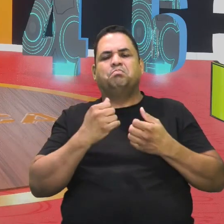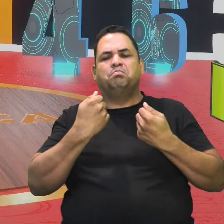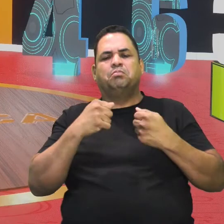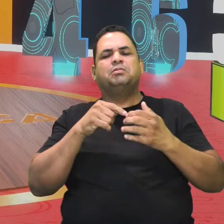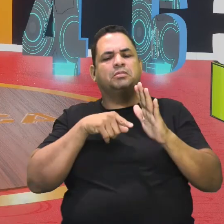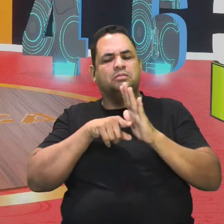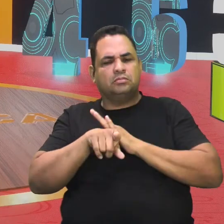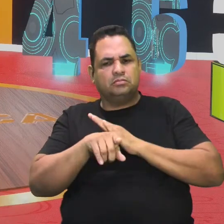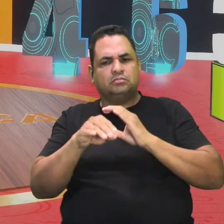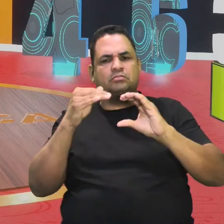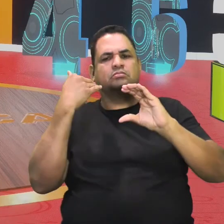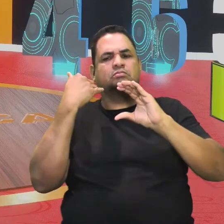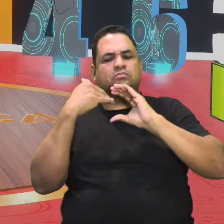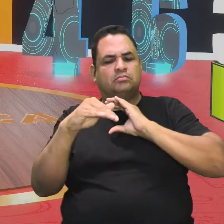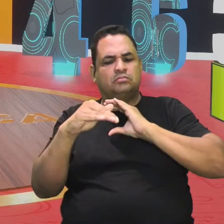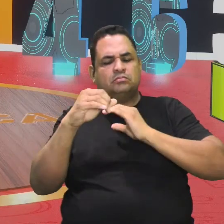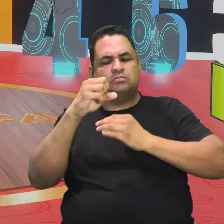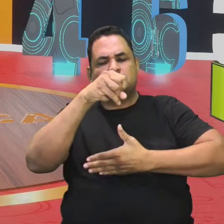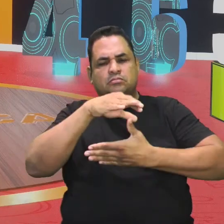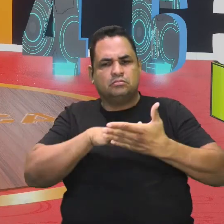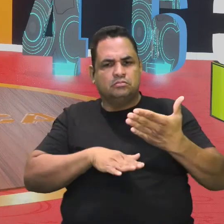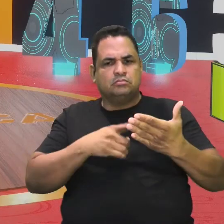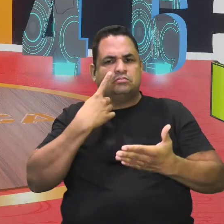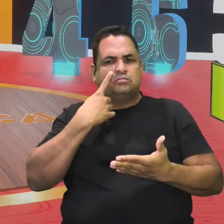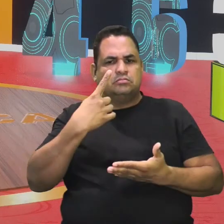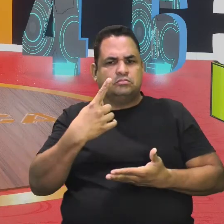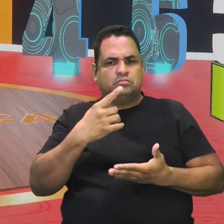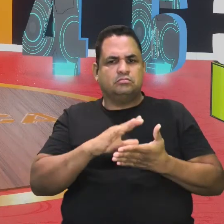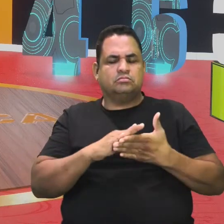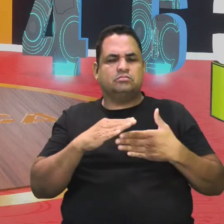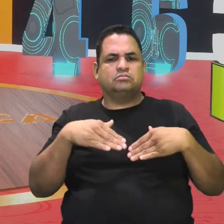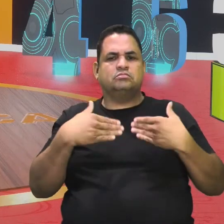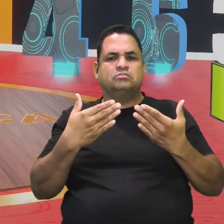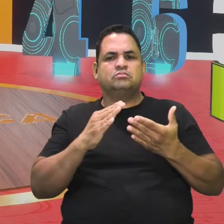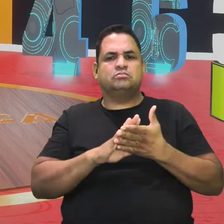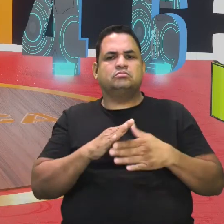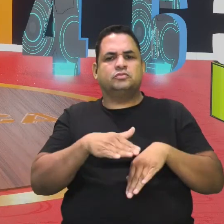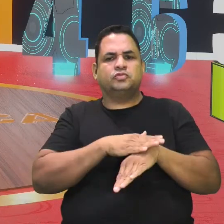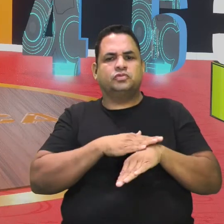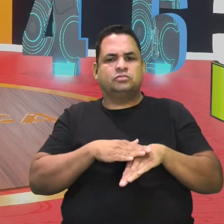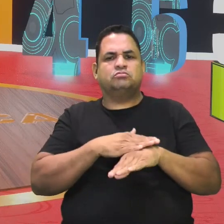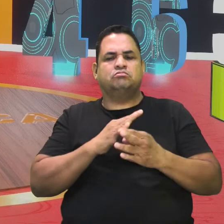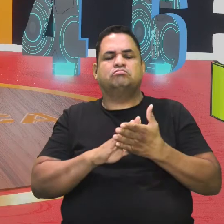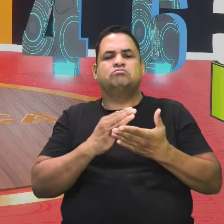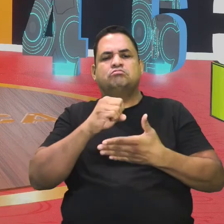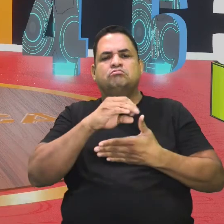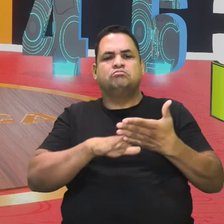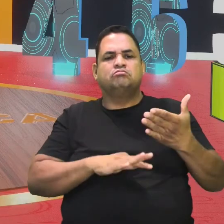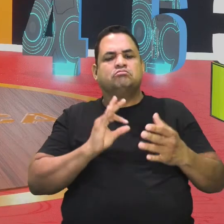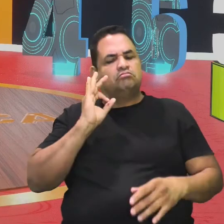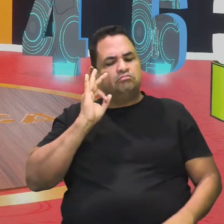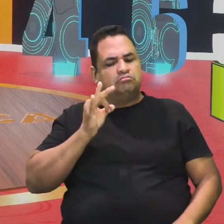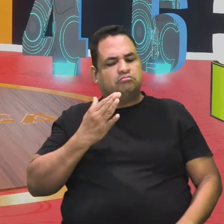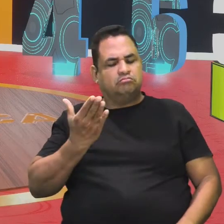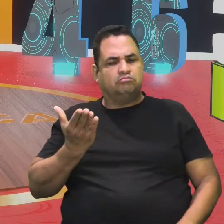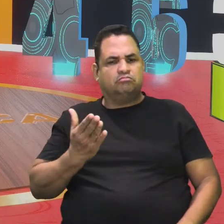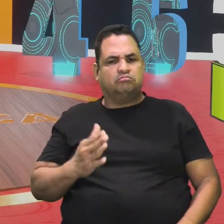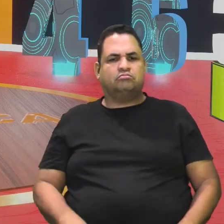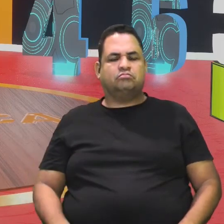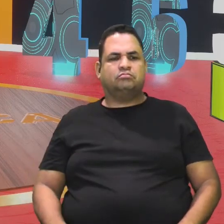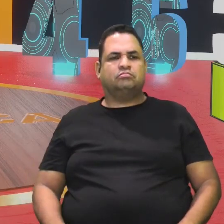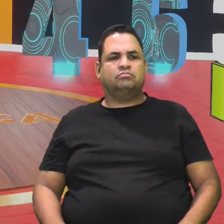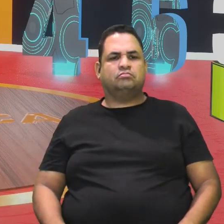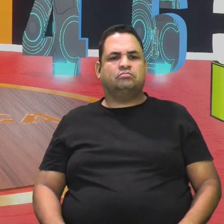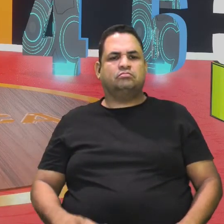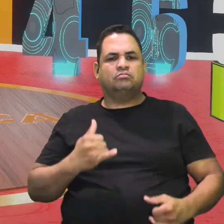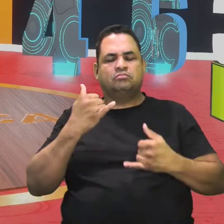eles? Ele vai mandar para a gente a questão. Nós vamos olhar. Numa outra aula, vamos conversar com vocês sobre a questão. Com certeza, estamos aqui para isso.